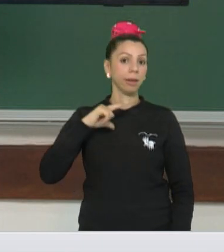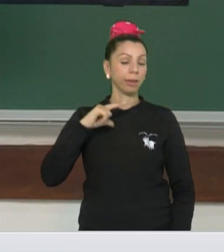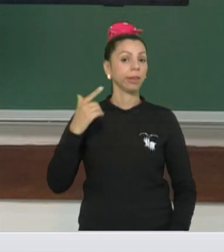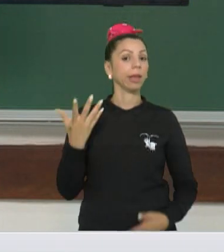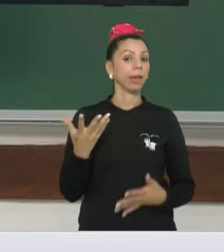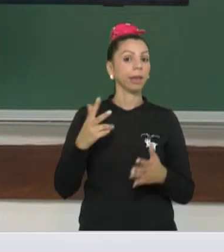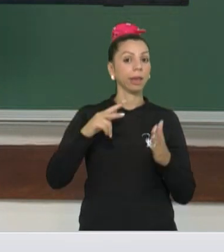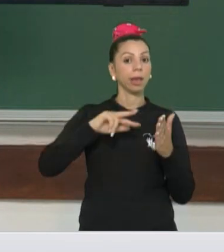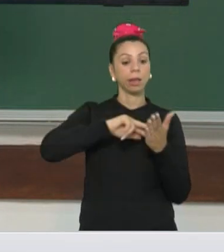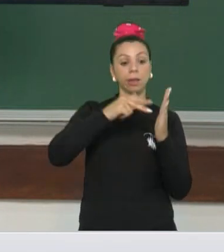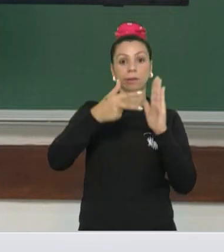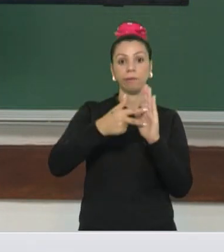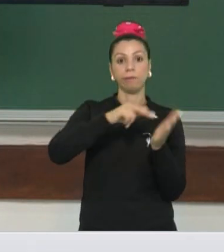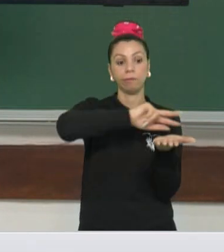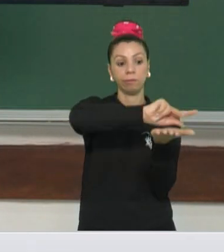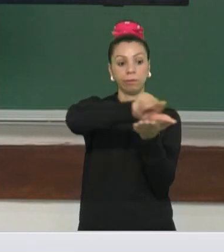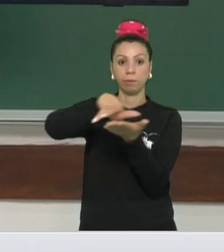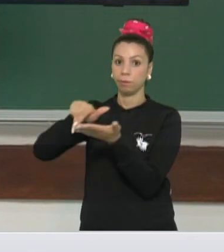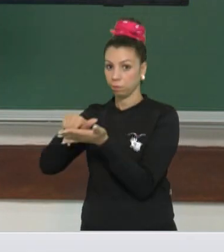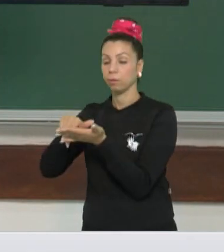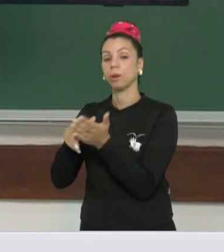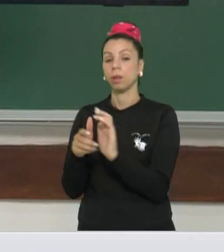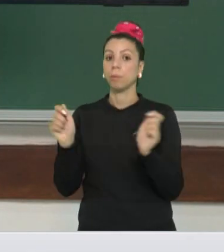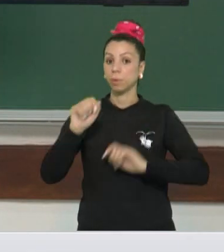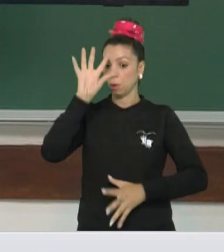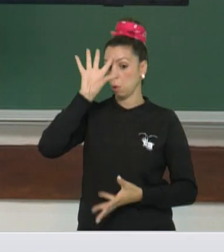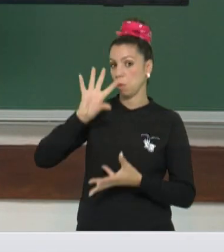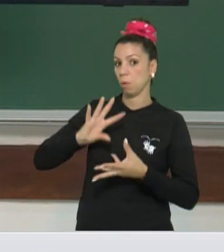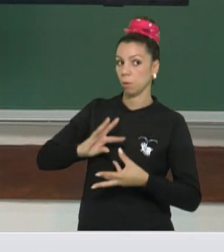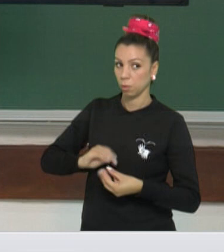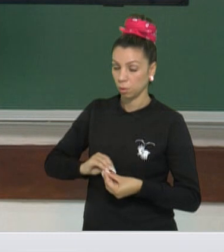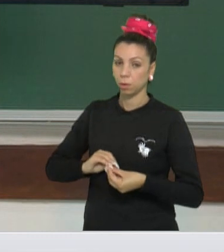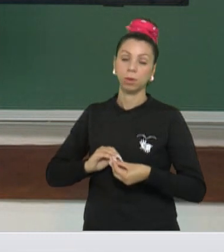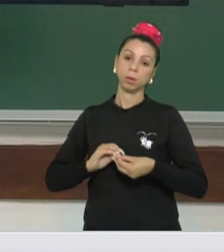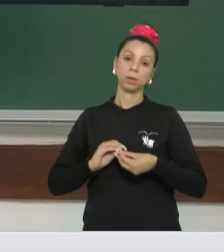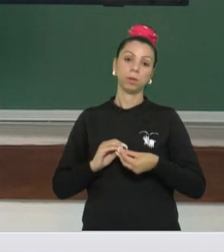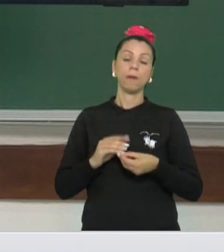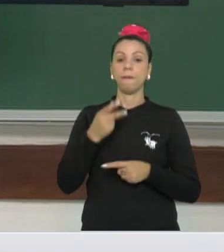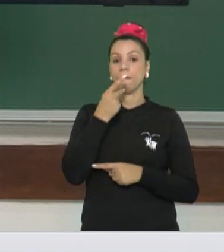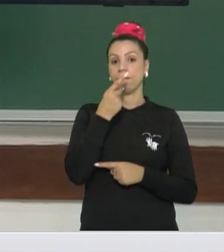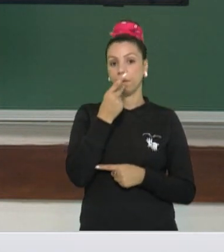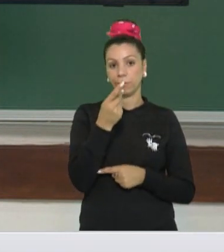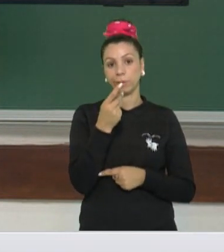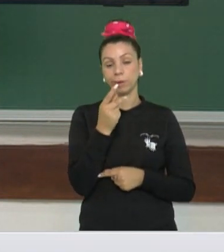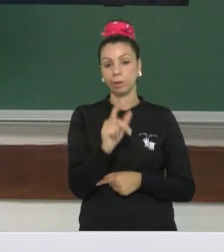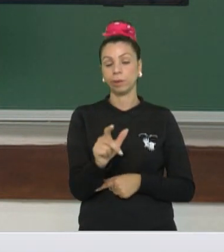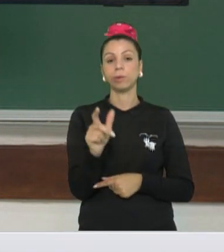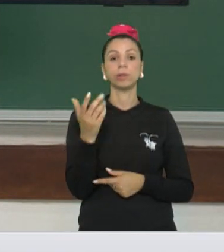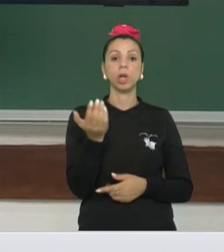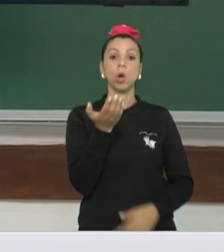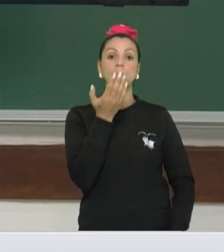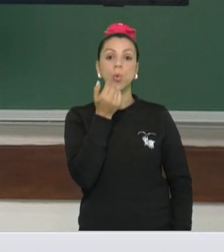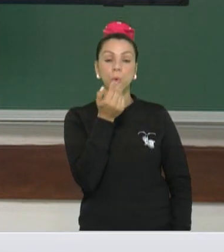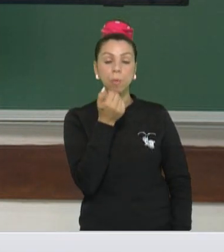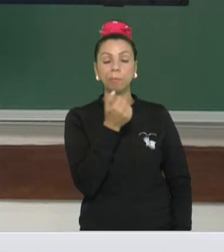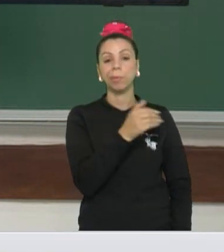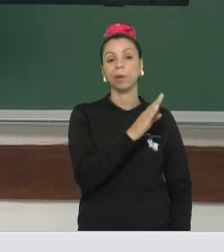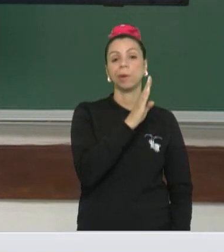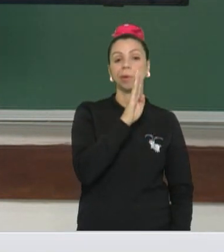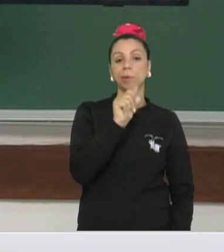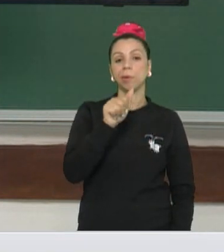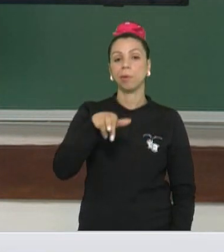o contexto para colocar sentido nela. Embora estejamos falando de comida, restaurante e bares, essa palavra